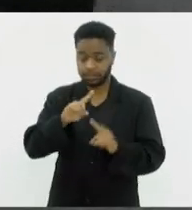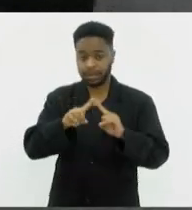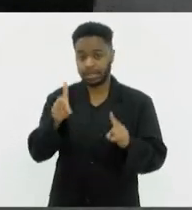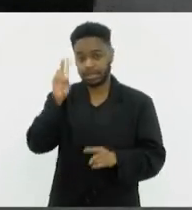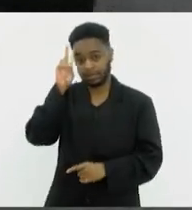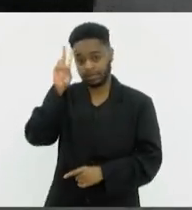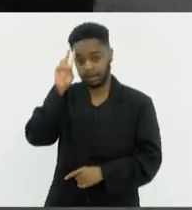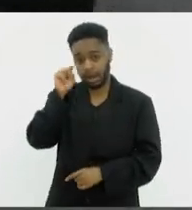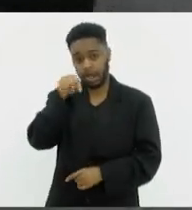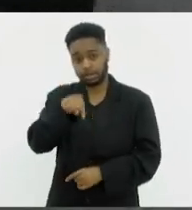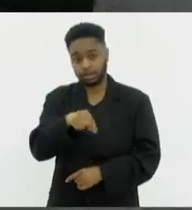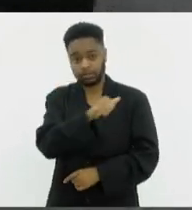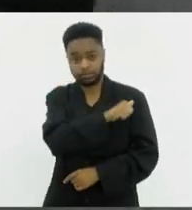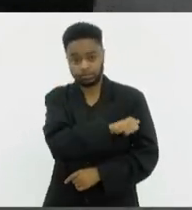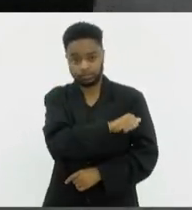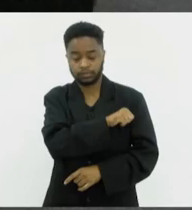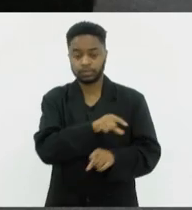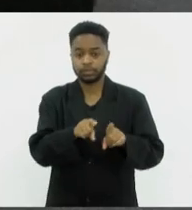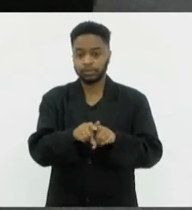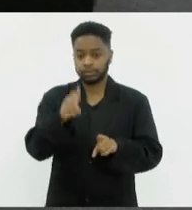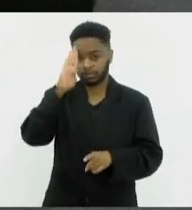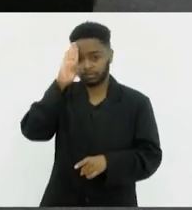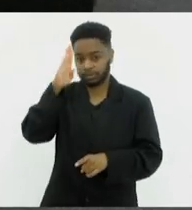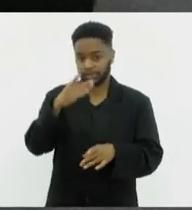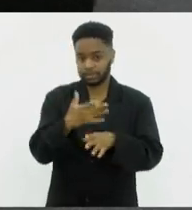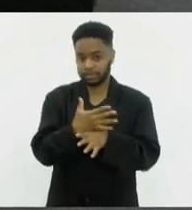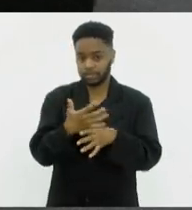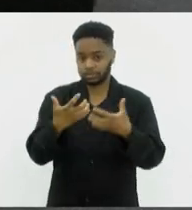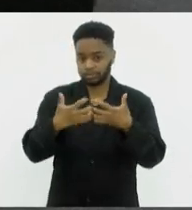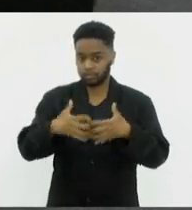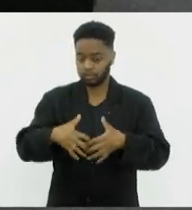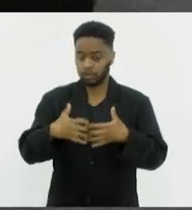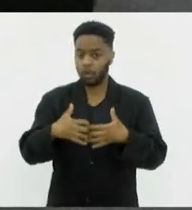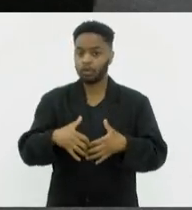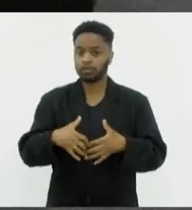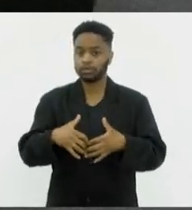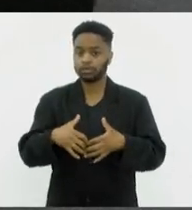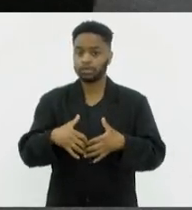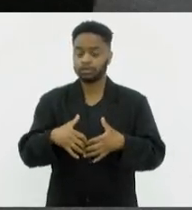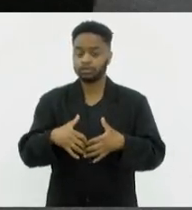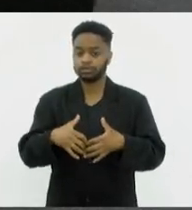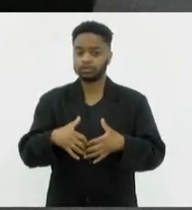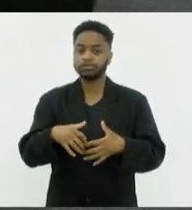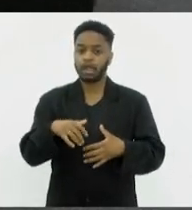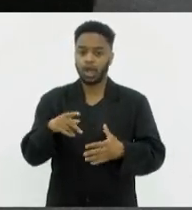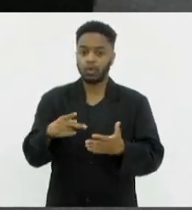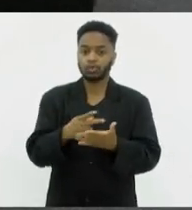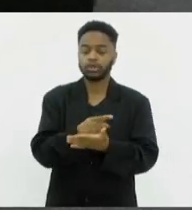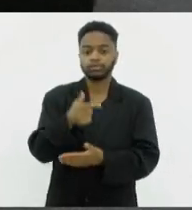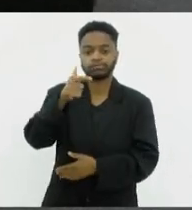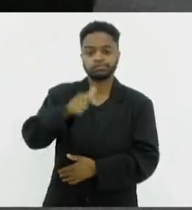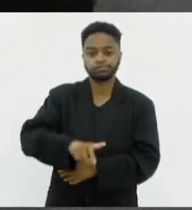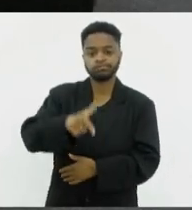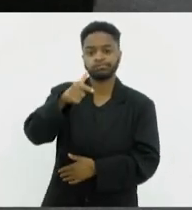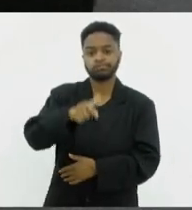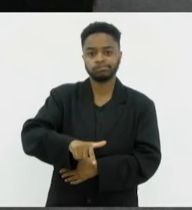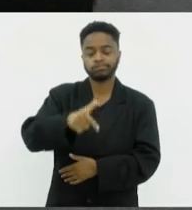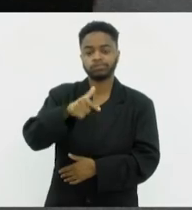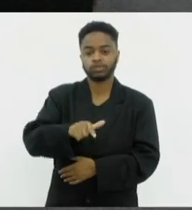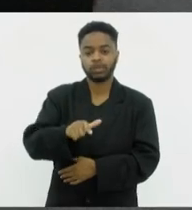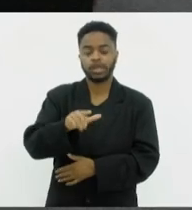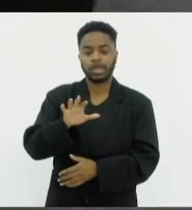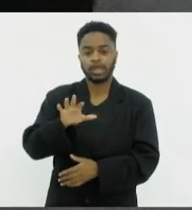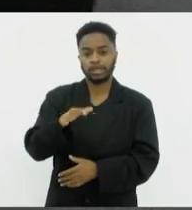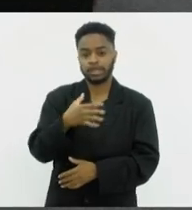de Janeiro, em especial a cidade de Petrópolis, tem passado por reiteradas crises climáticas